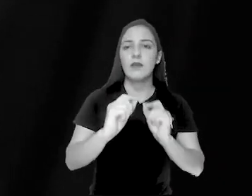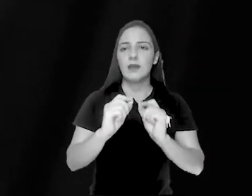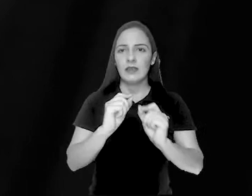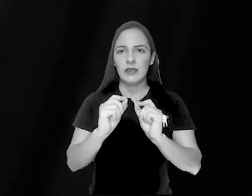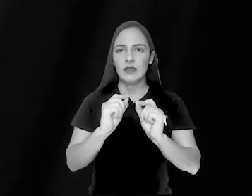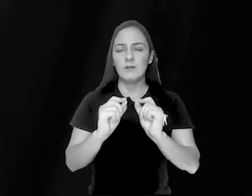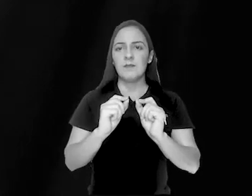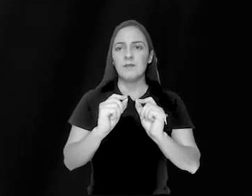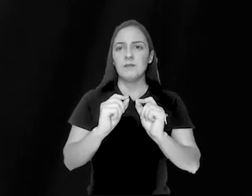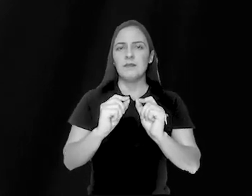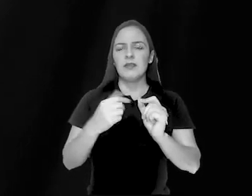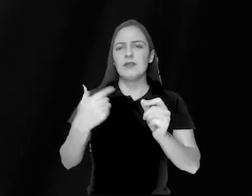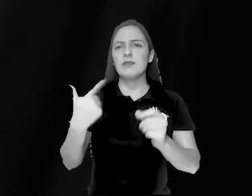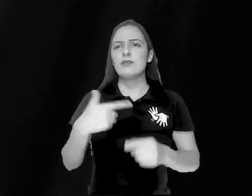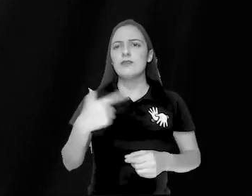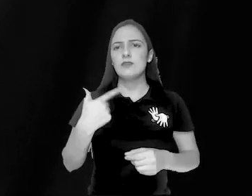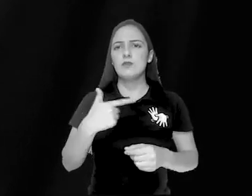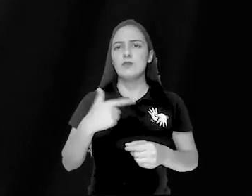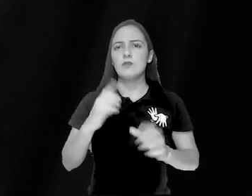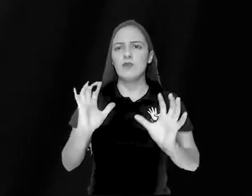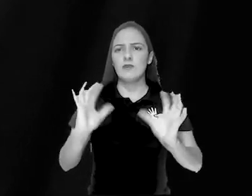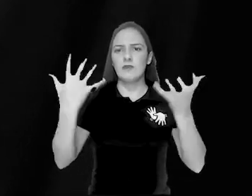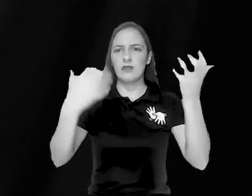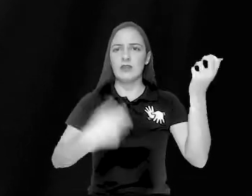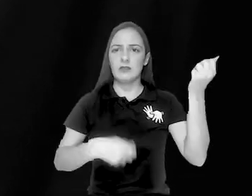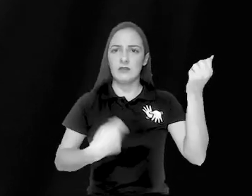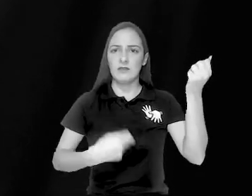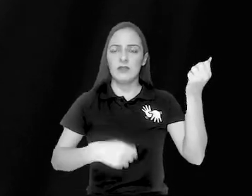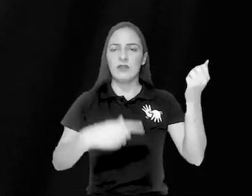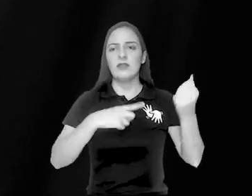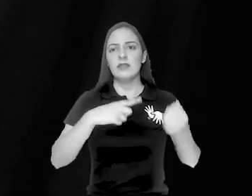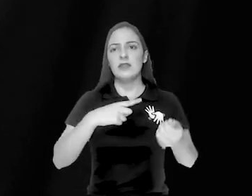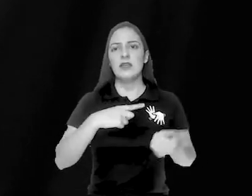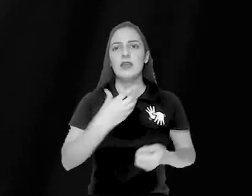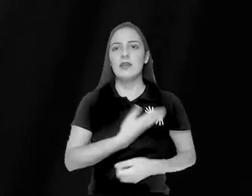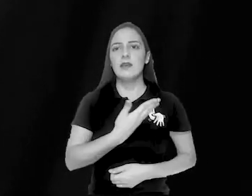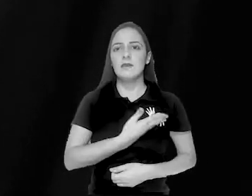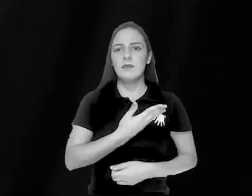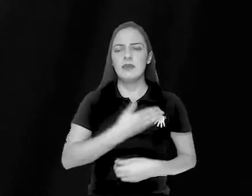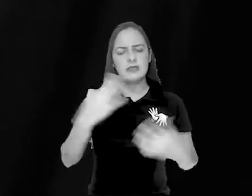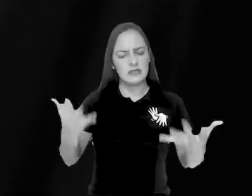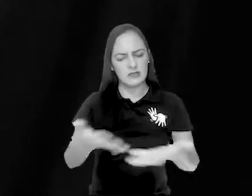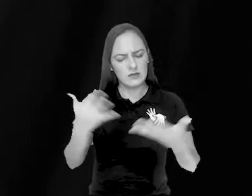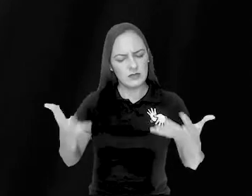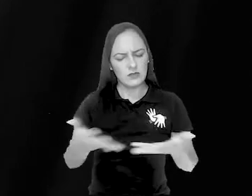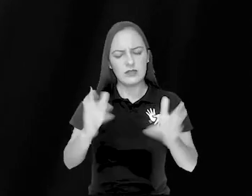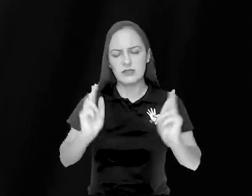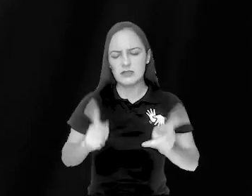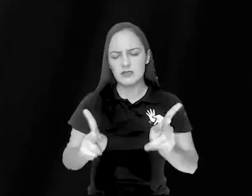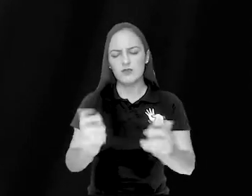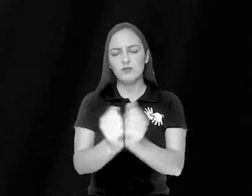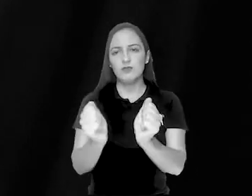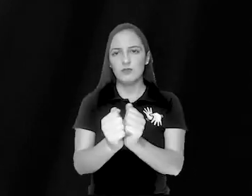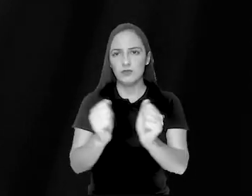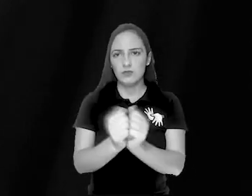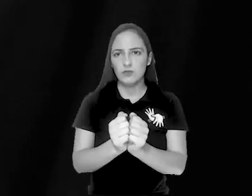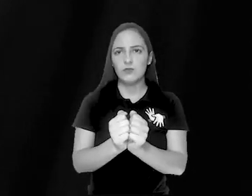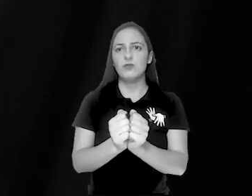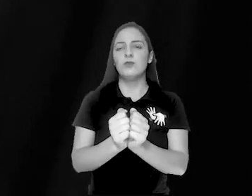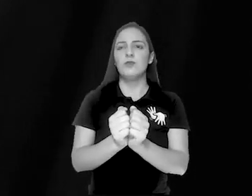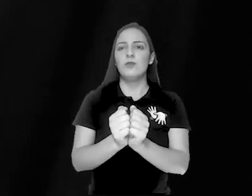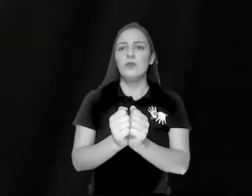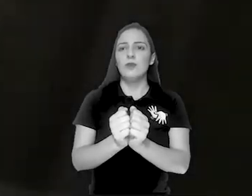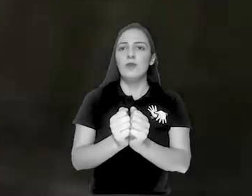no segundo Festival de Viola, nós tivemos a grande amiga e incentivadora que hoje dá continuidade a esse festival, né, o de Pecatuba,